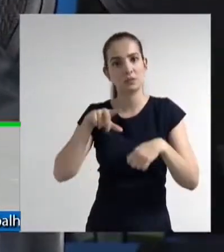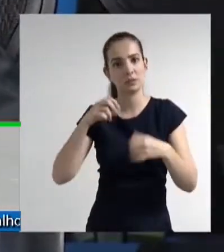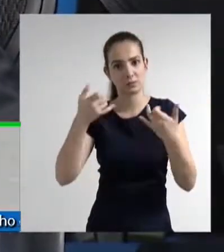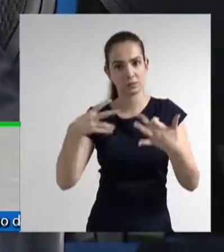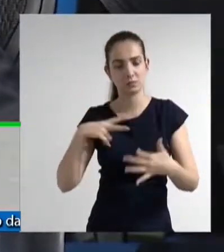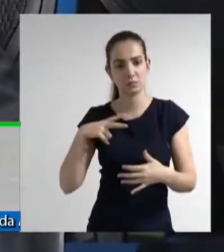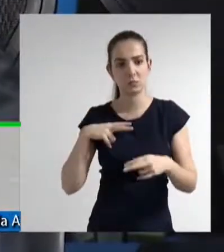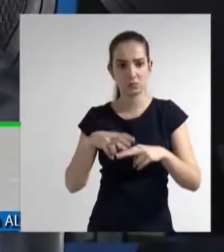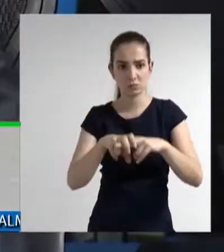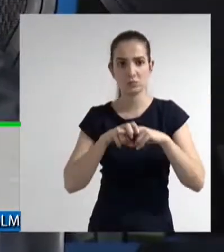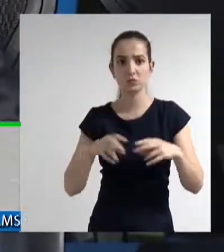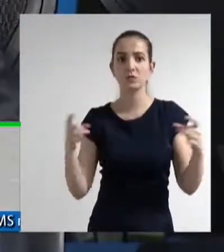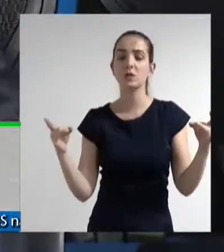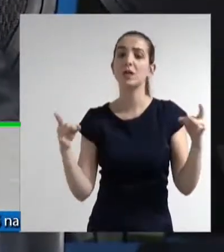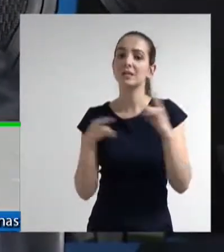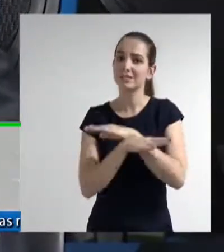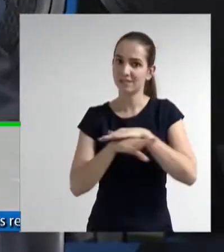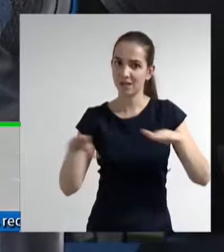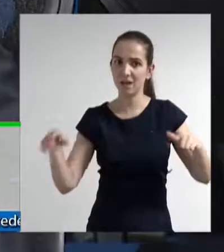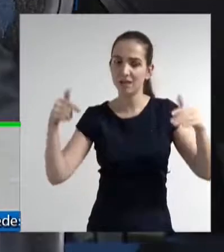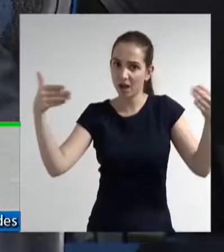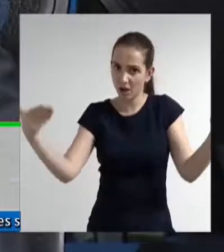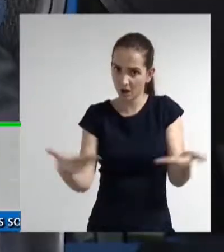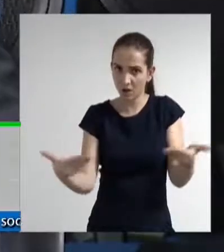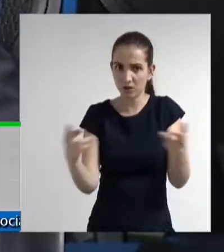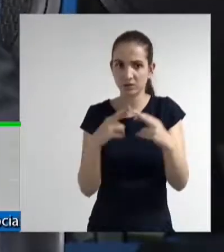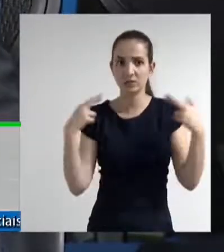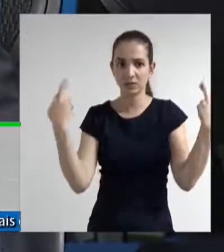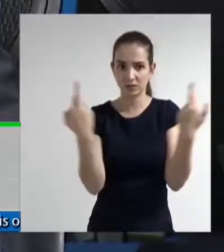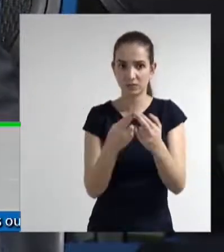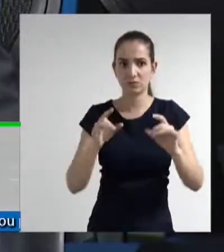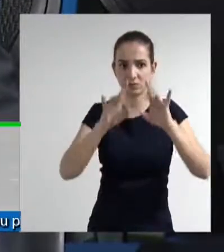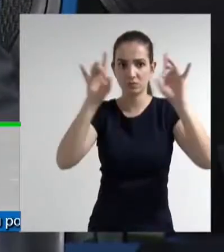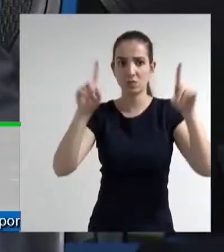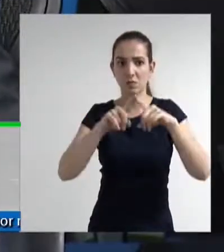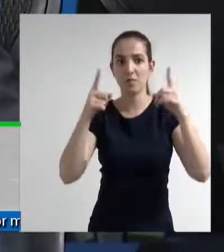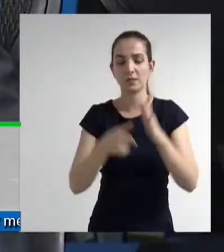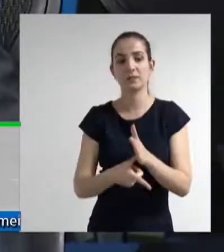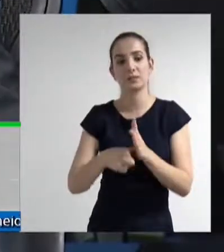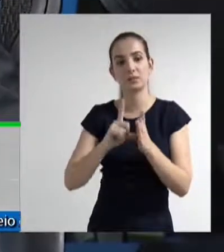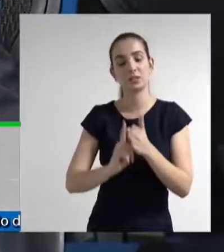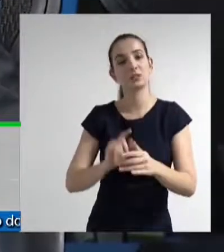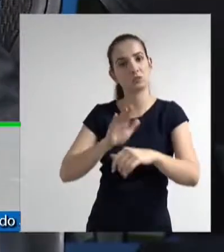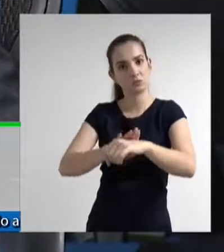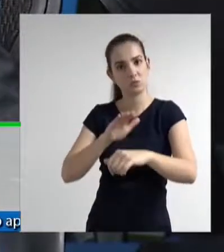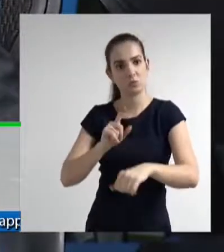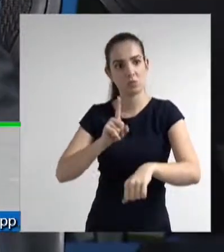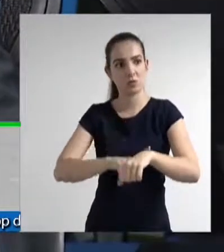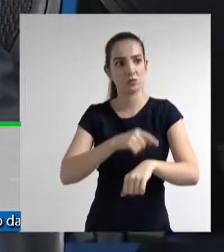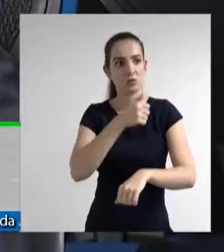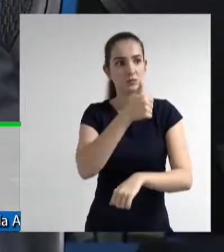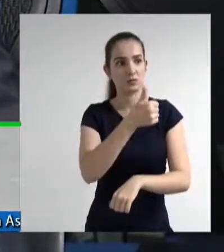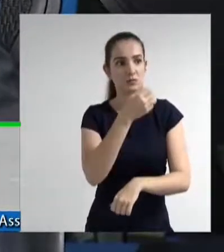declarar encerrada a presente sessão extraordinária. Antes, porém, convoca para as